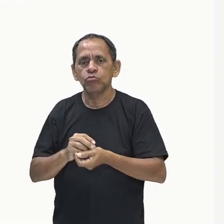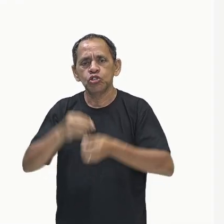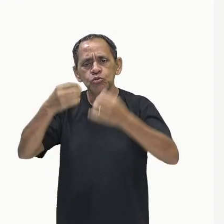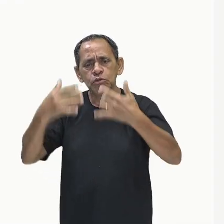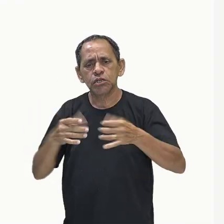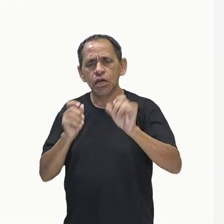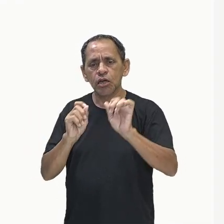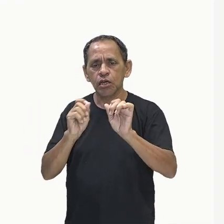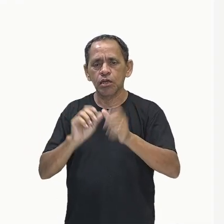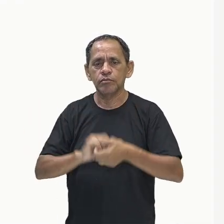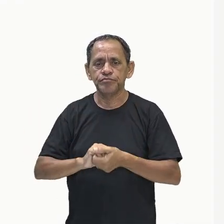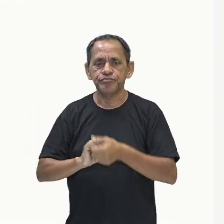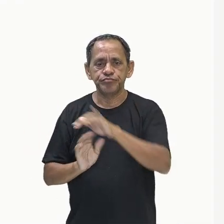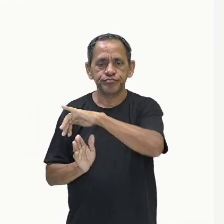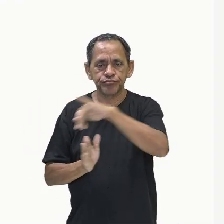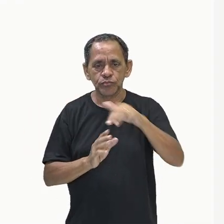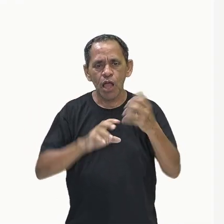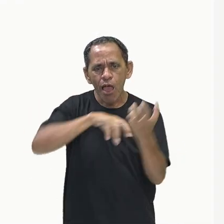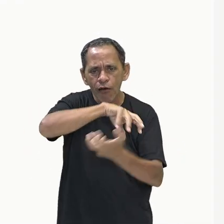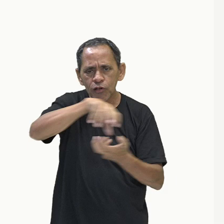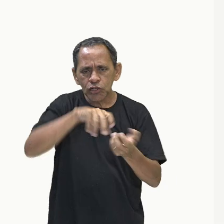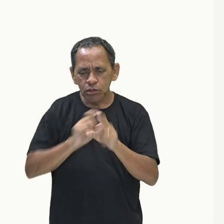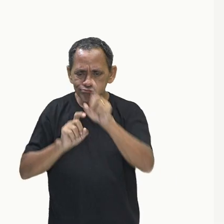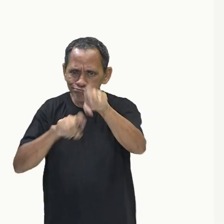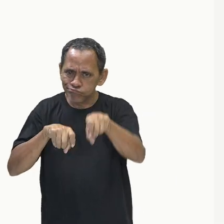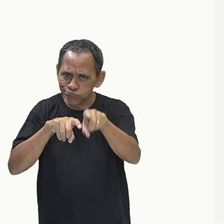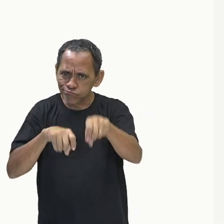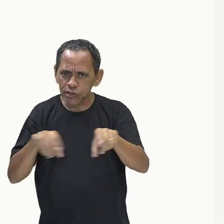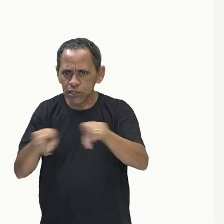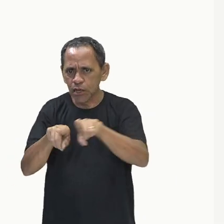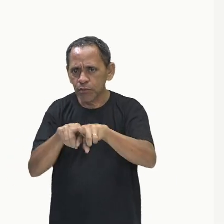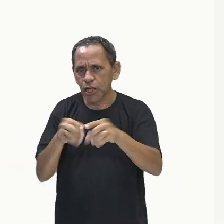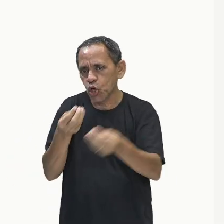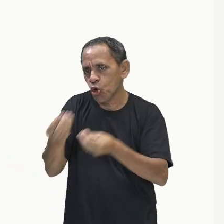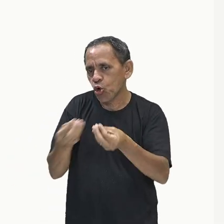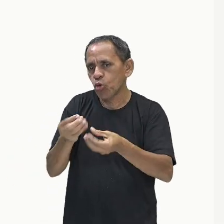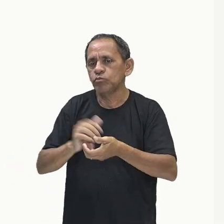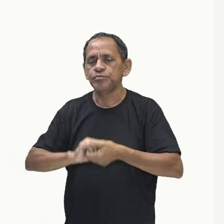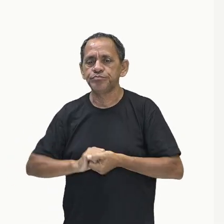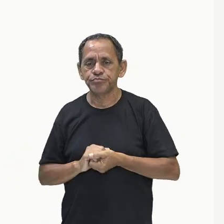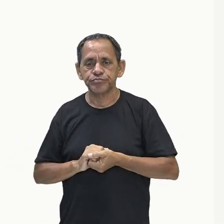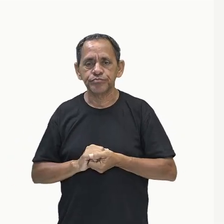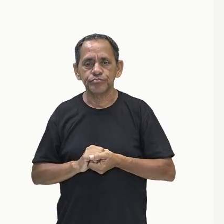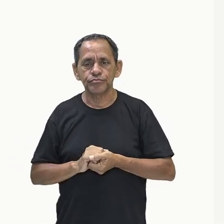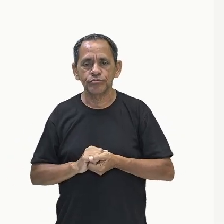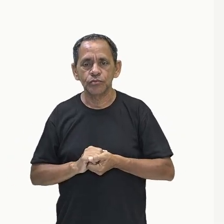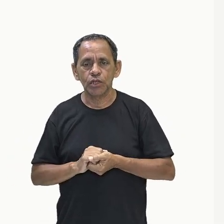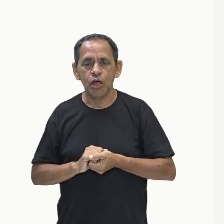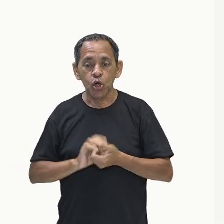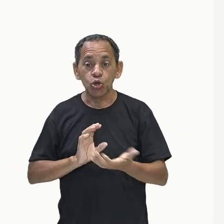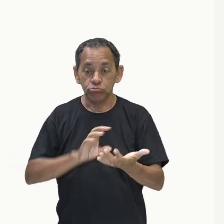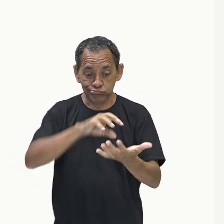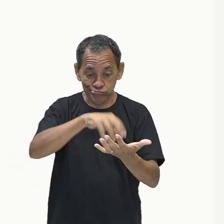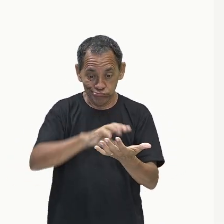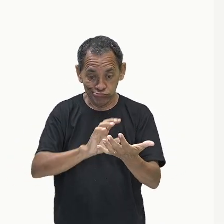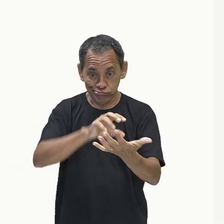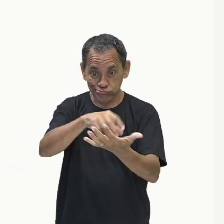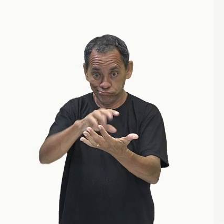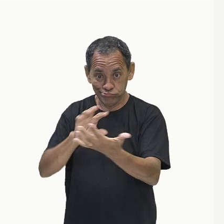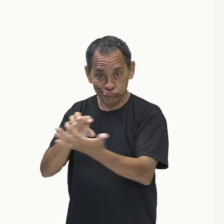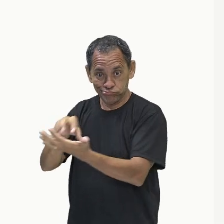falamos ali da Revolução Agrícola. Foi nesse momento que os agrupamentos humanos passaram